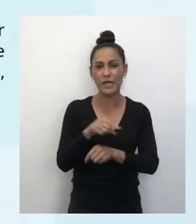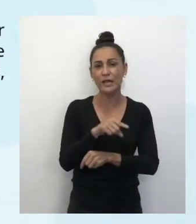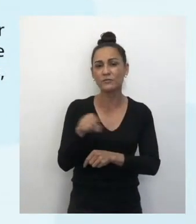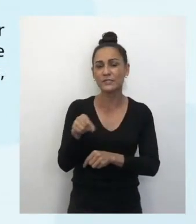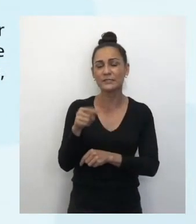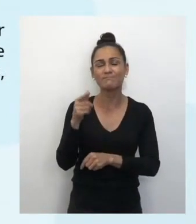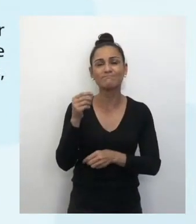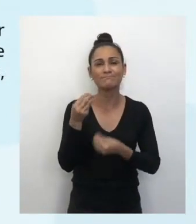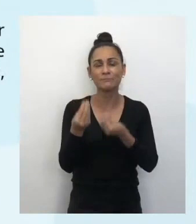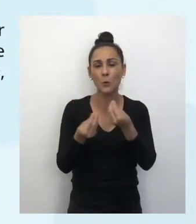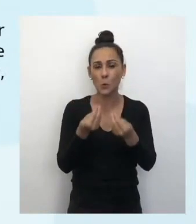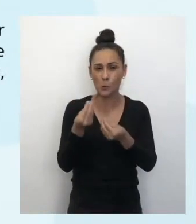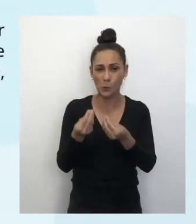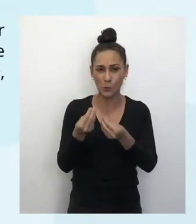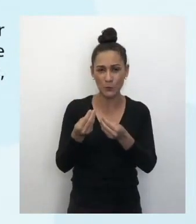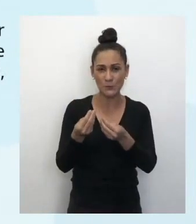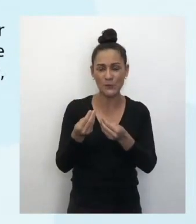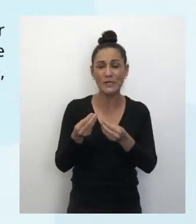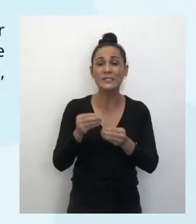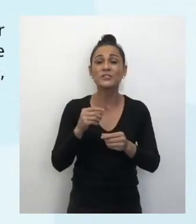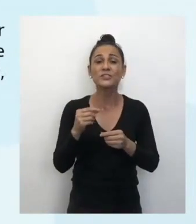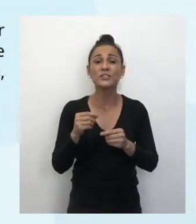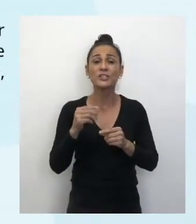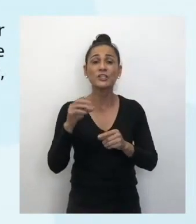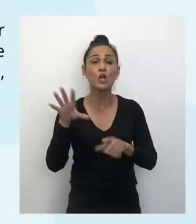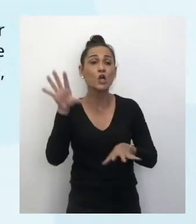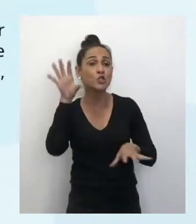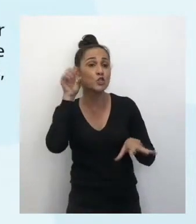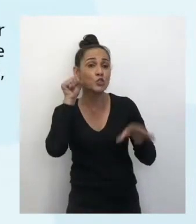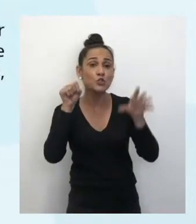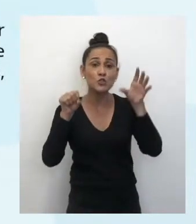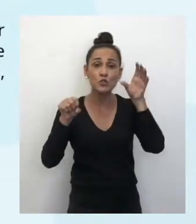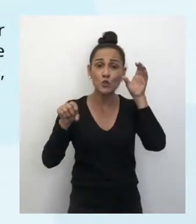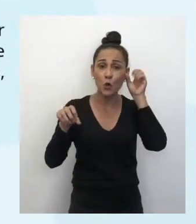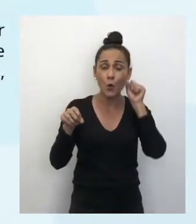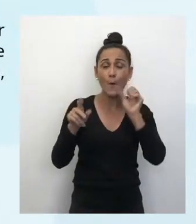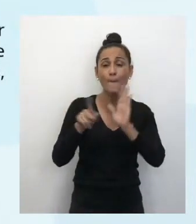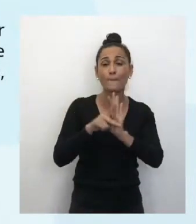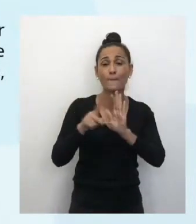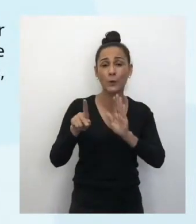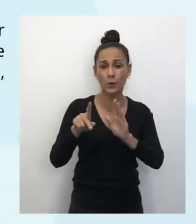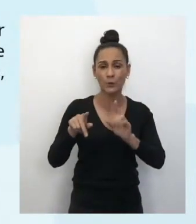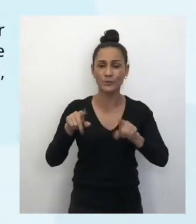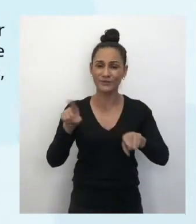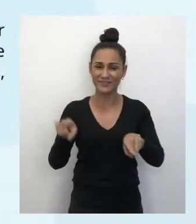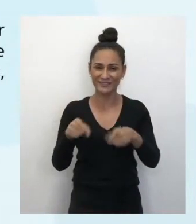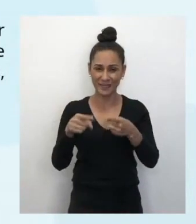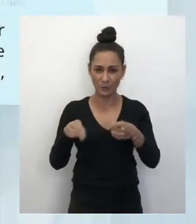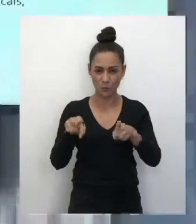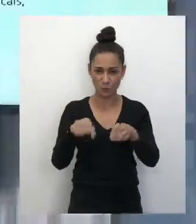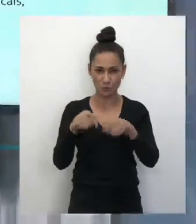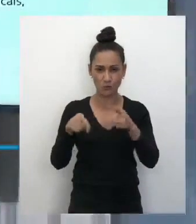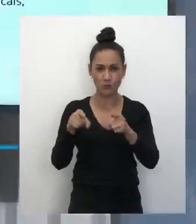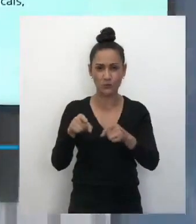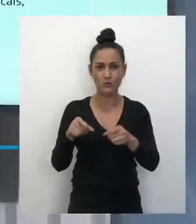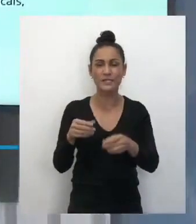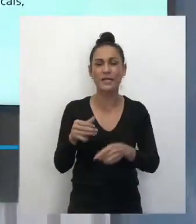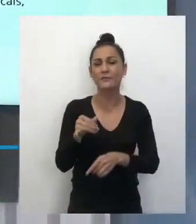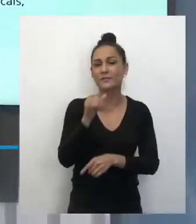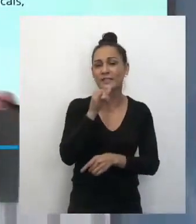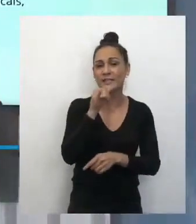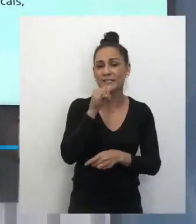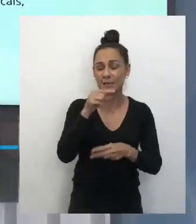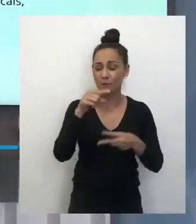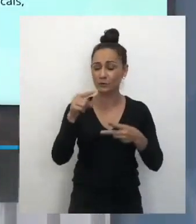gama muito variada de sonoridades, de tons para a música. Então, a gente pode citar 2 exemplos claros